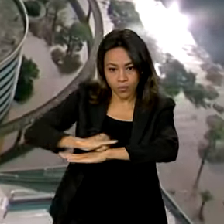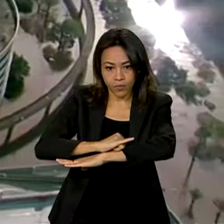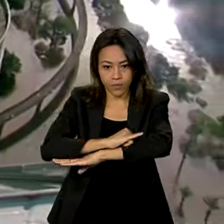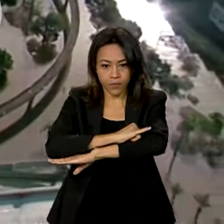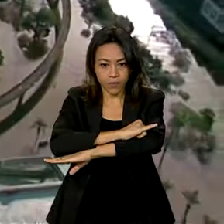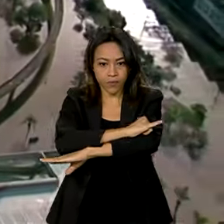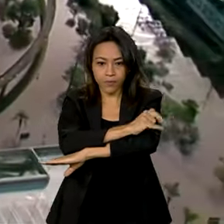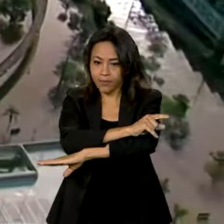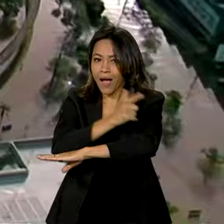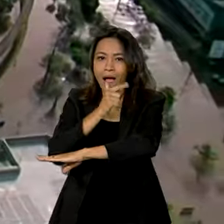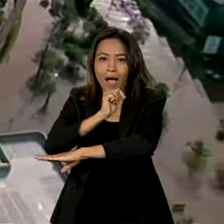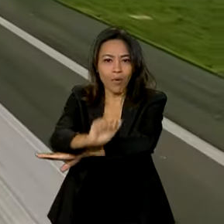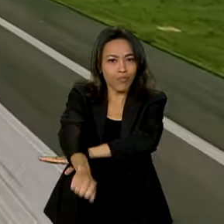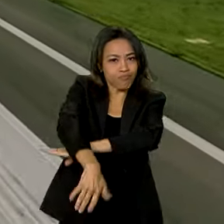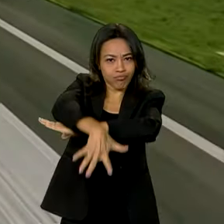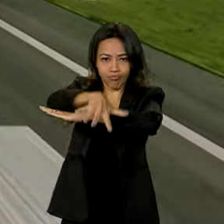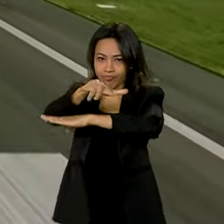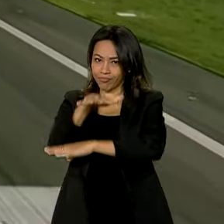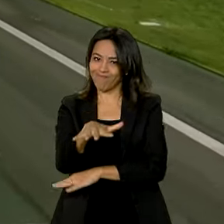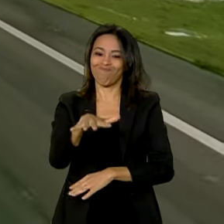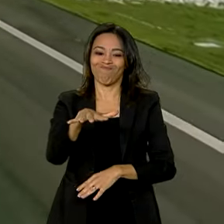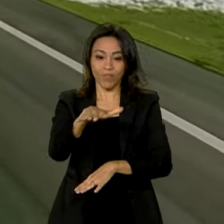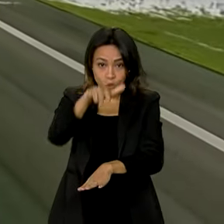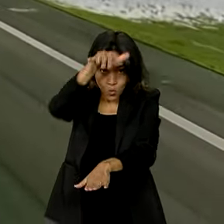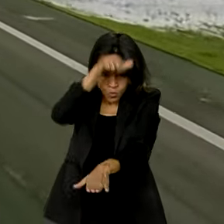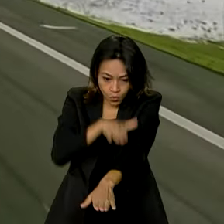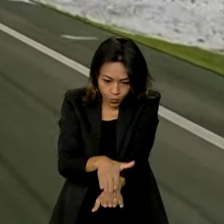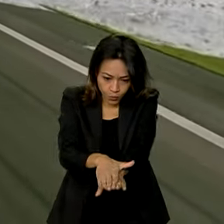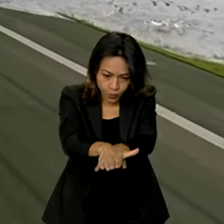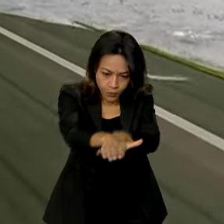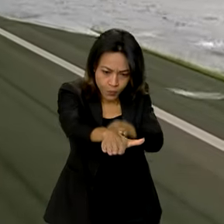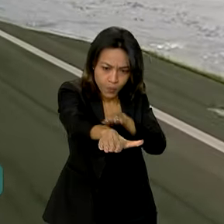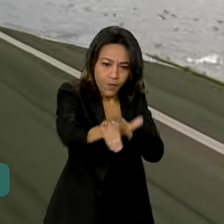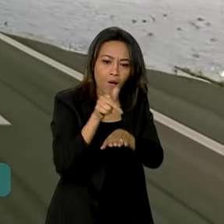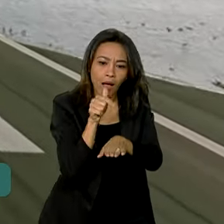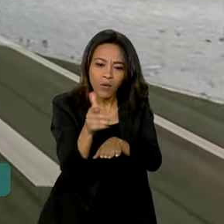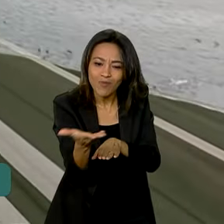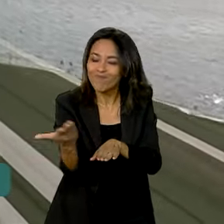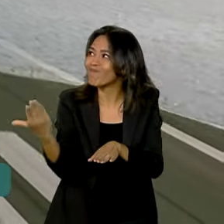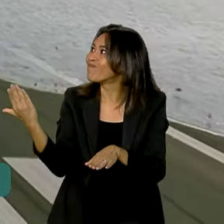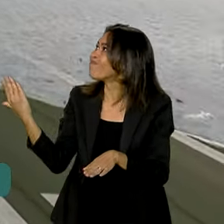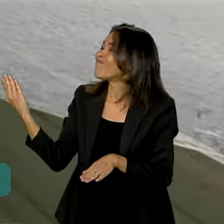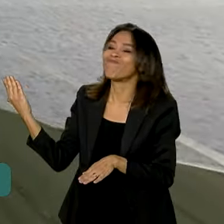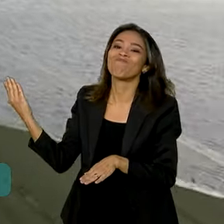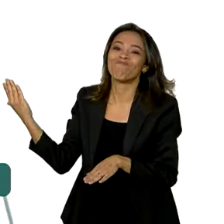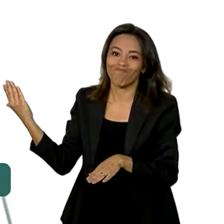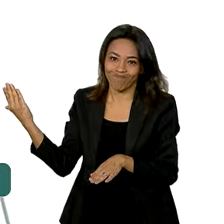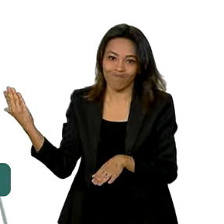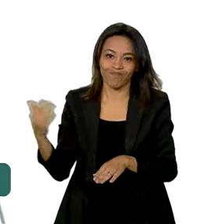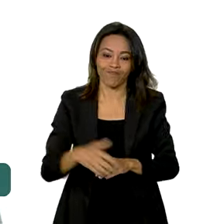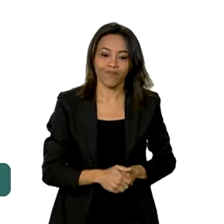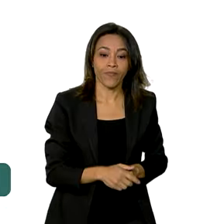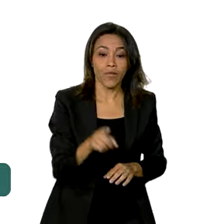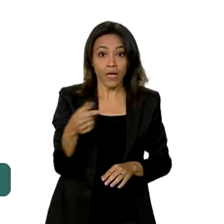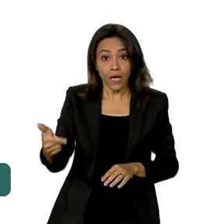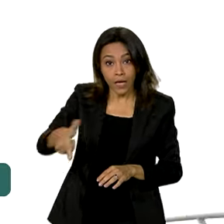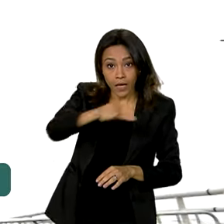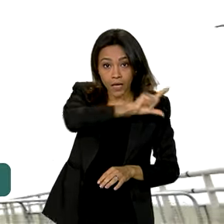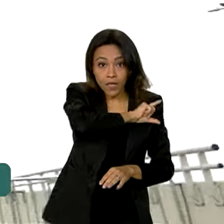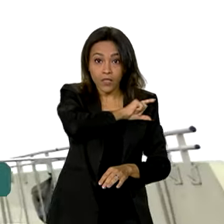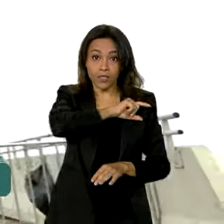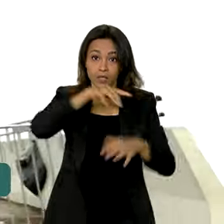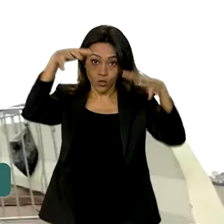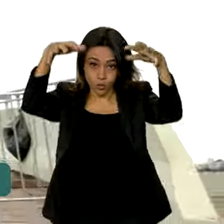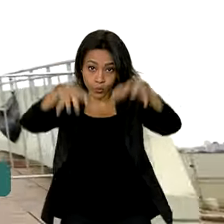foi totalmente alagado. A pista e o terminal de passageiros ficaram submersos. Antes das enchentes,